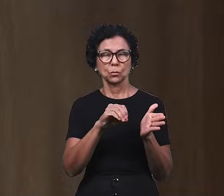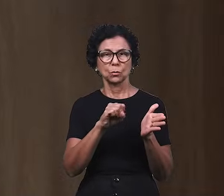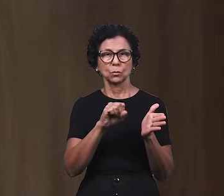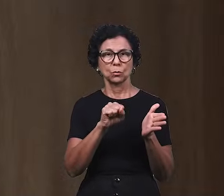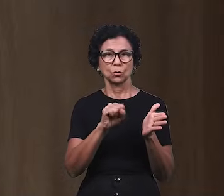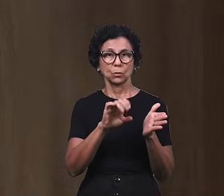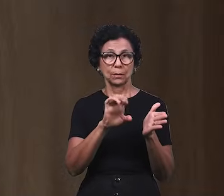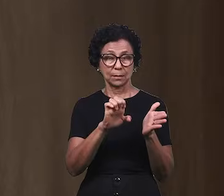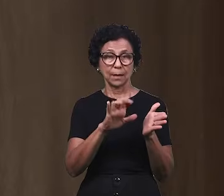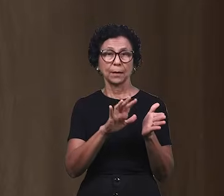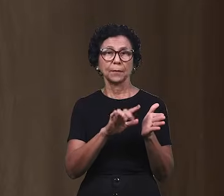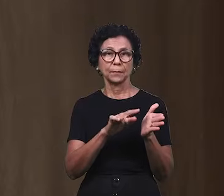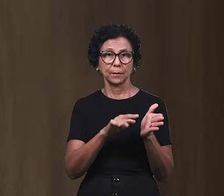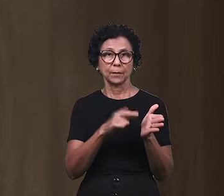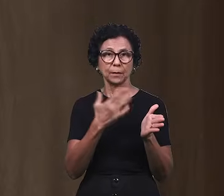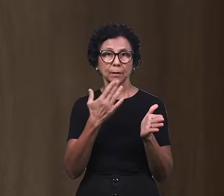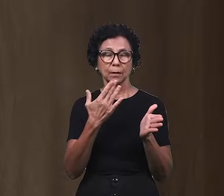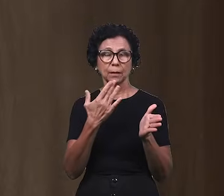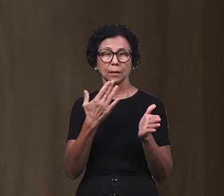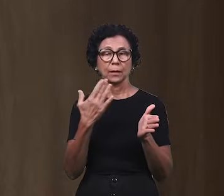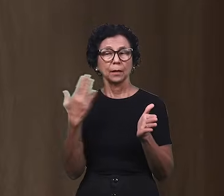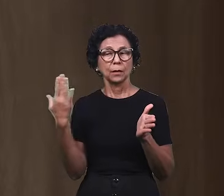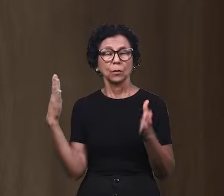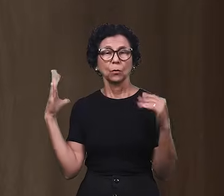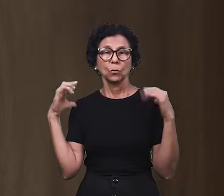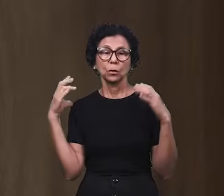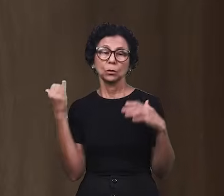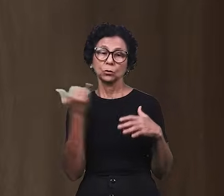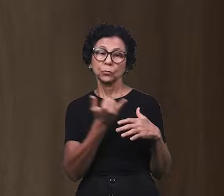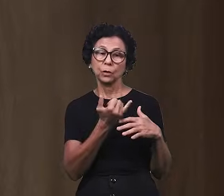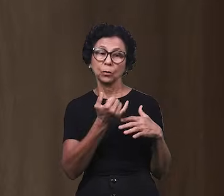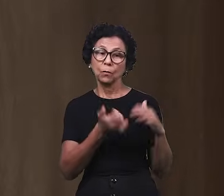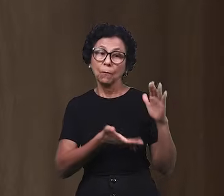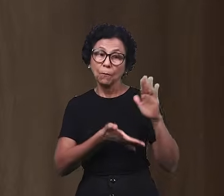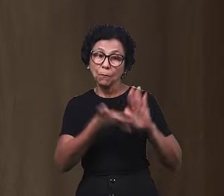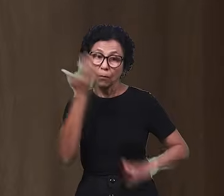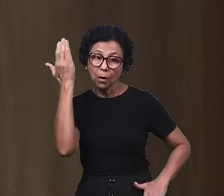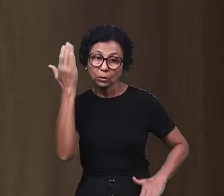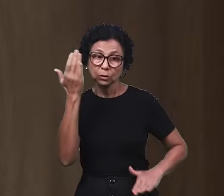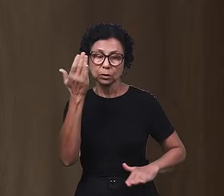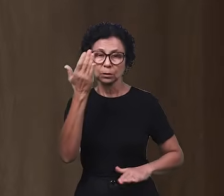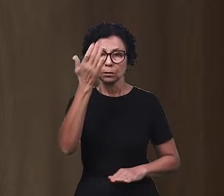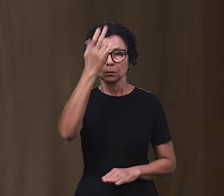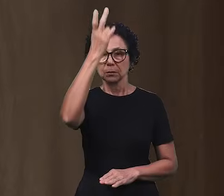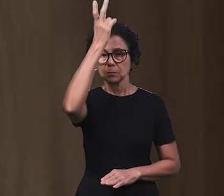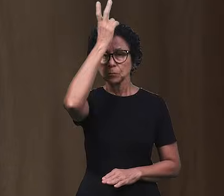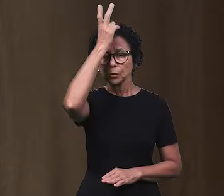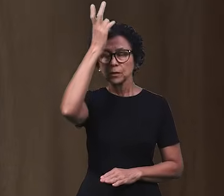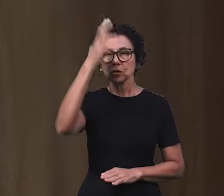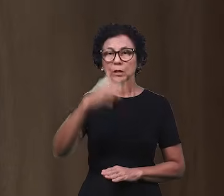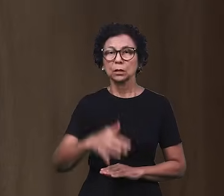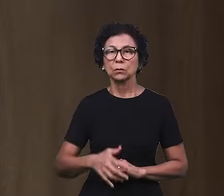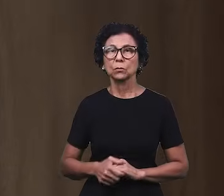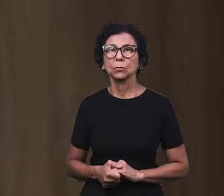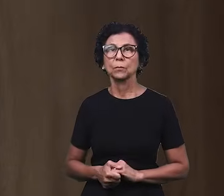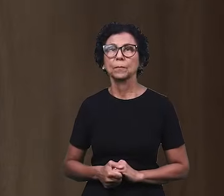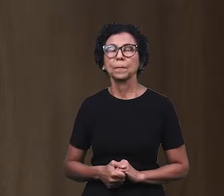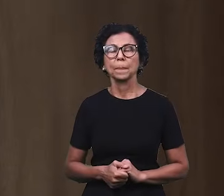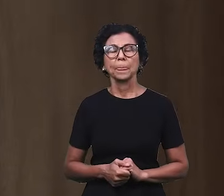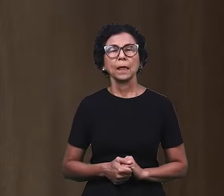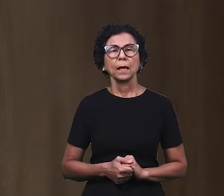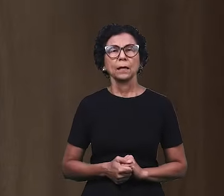escondeu o Senhor no Egito. Essa distância de Belém até o